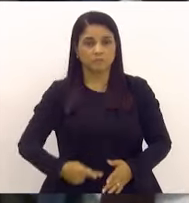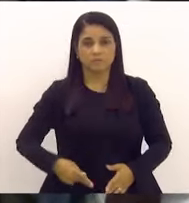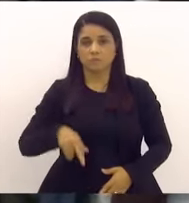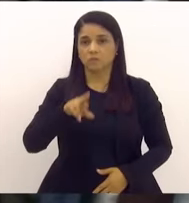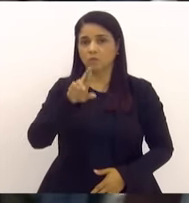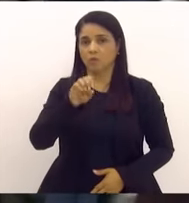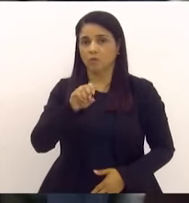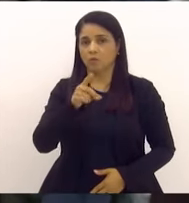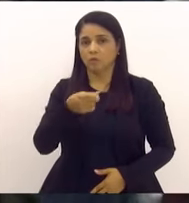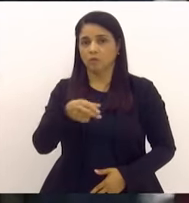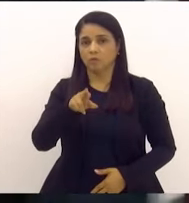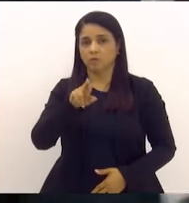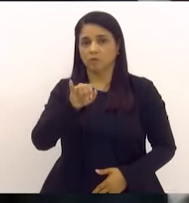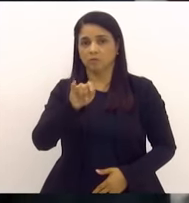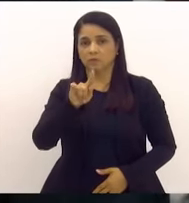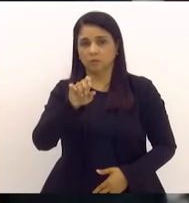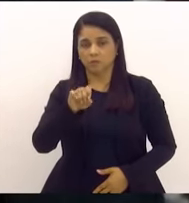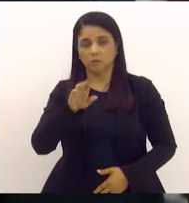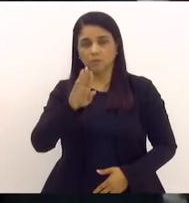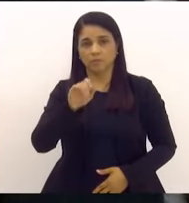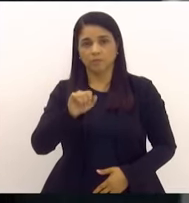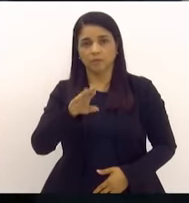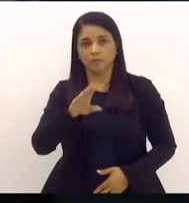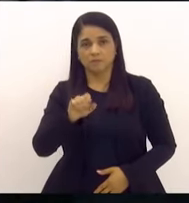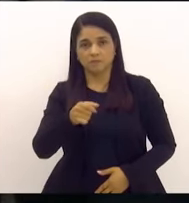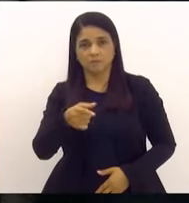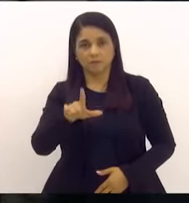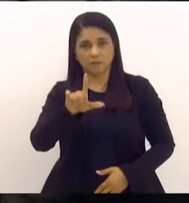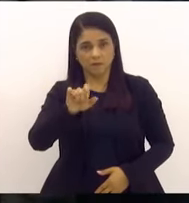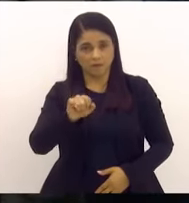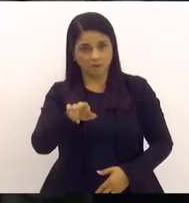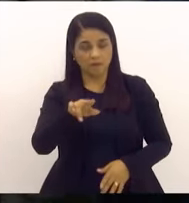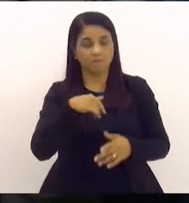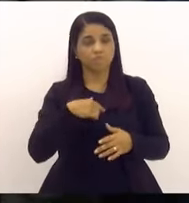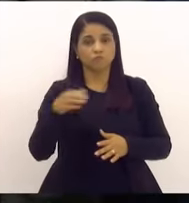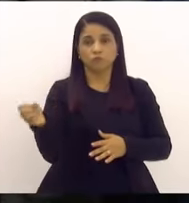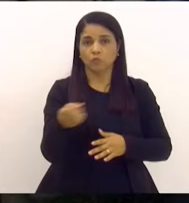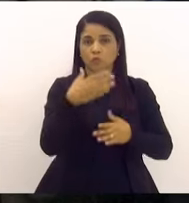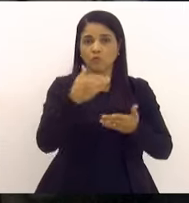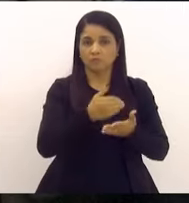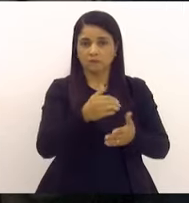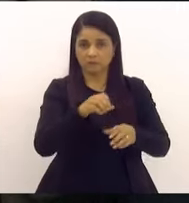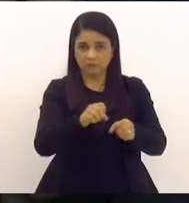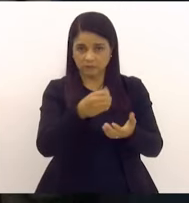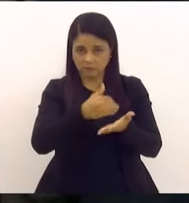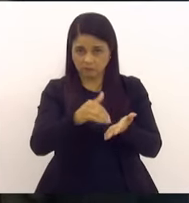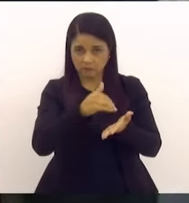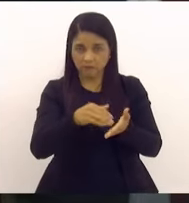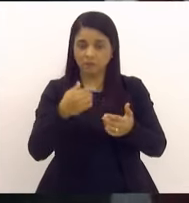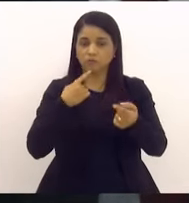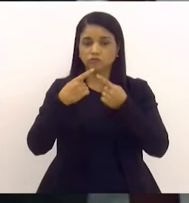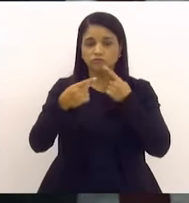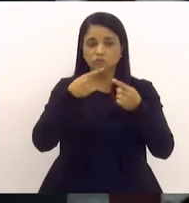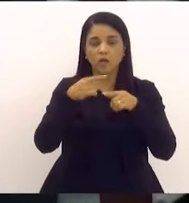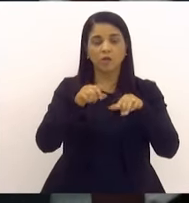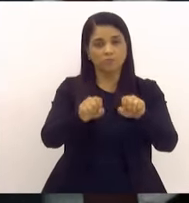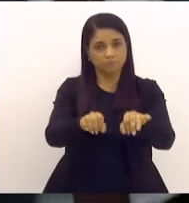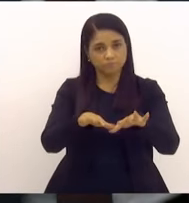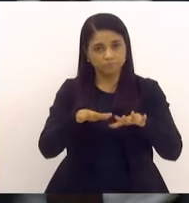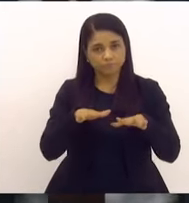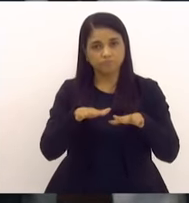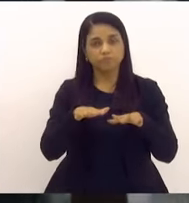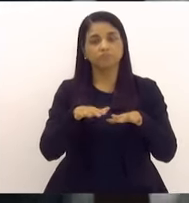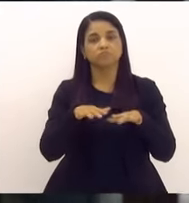de imediatamente será a missão do novo secretário dialogar com o Parlamento Fluminense, com a Assembleia Legislativa, para que a gente